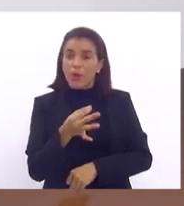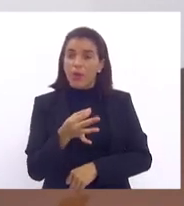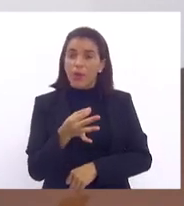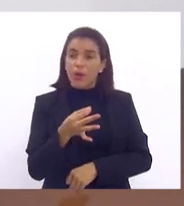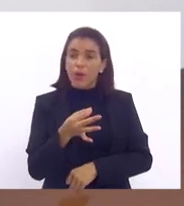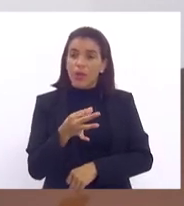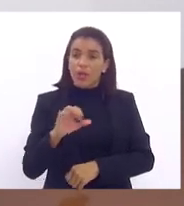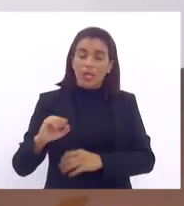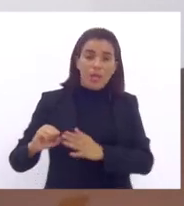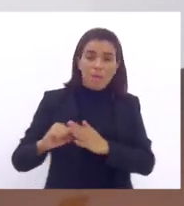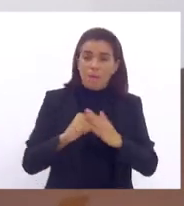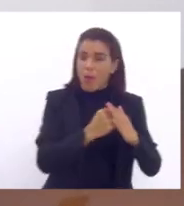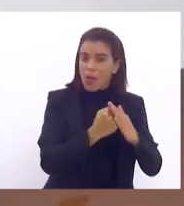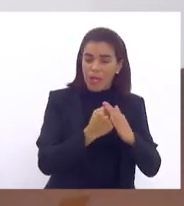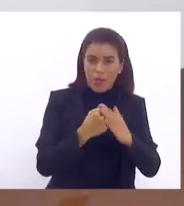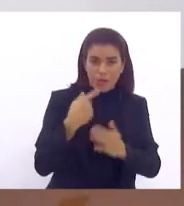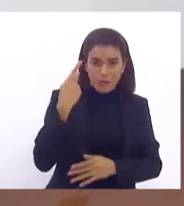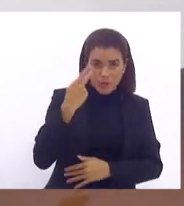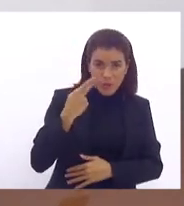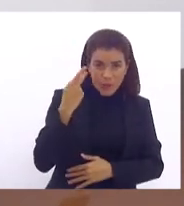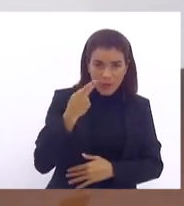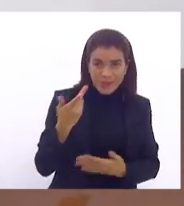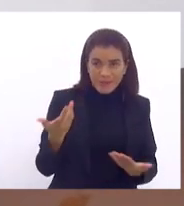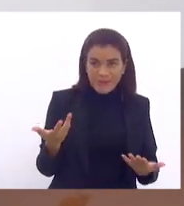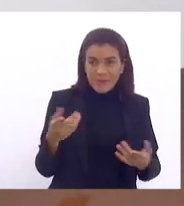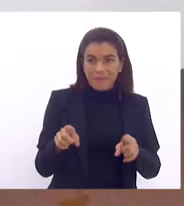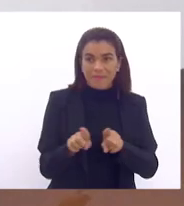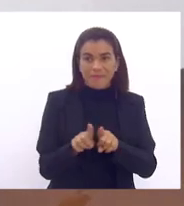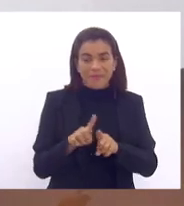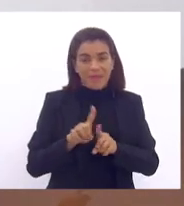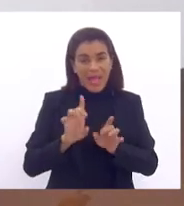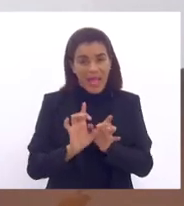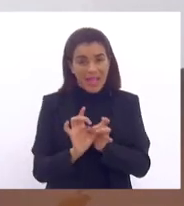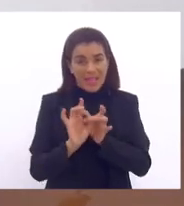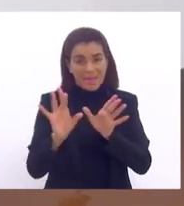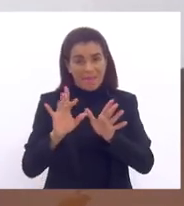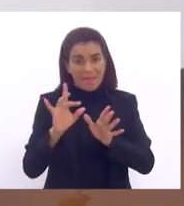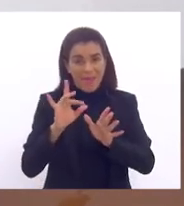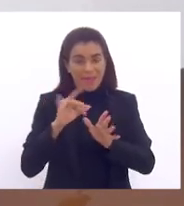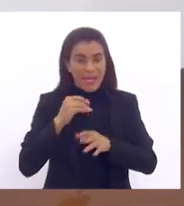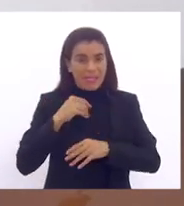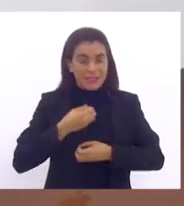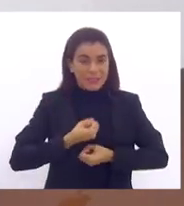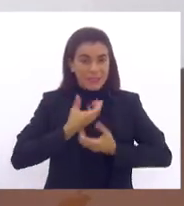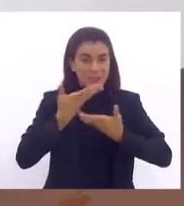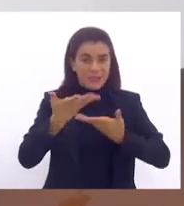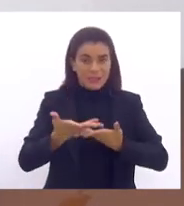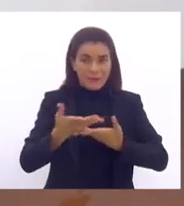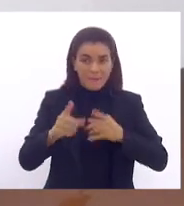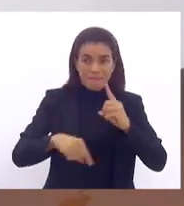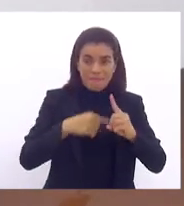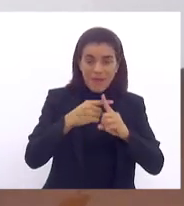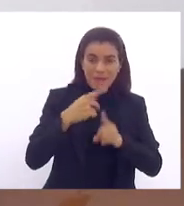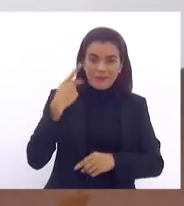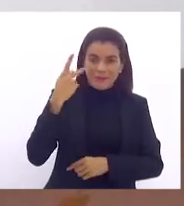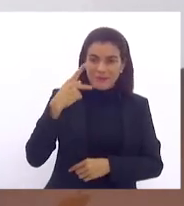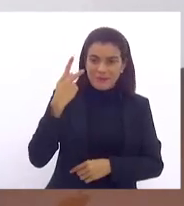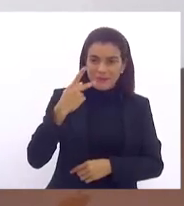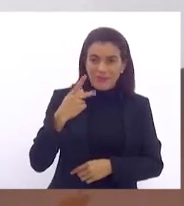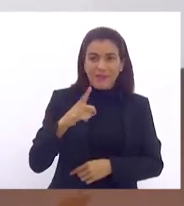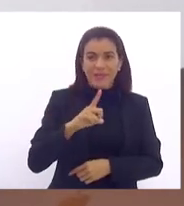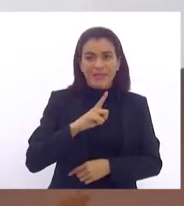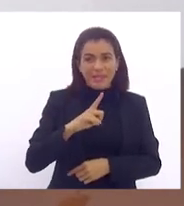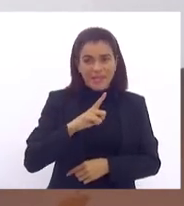as redes seja porque a liberdade de expressão de todos os cidadãos e mais ainda dos parlamentares gozam de